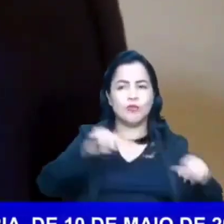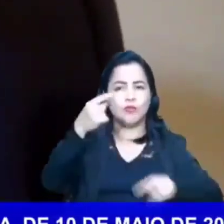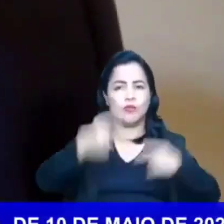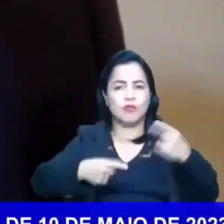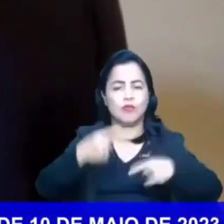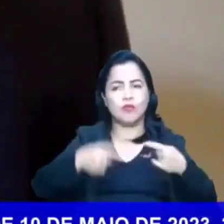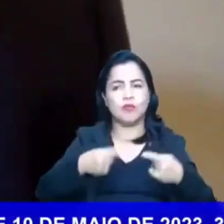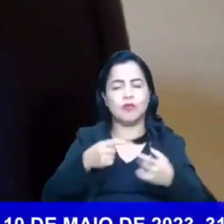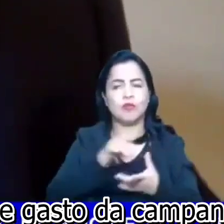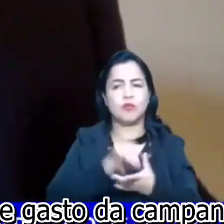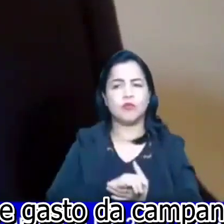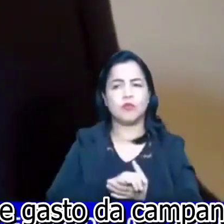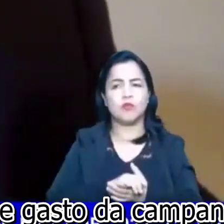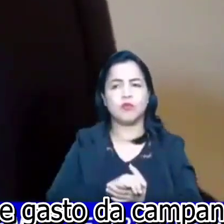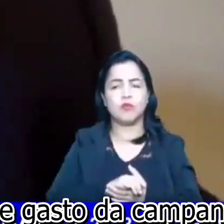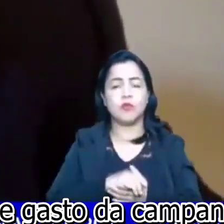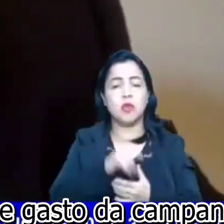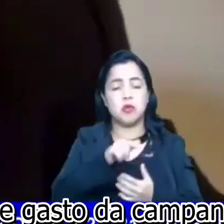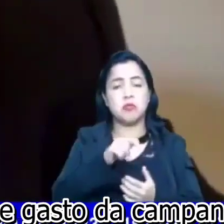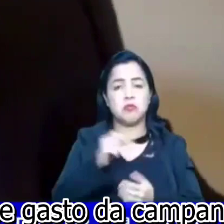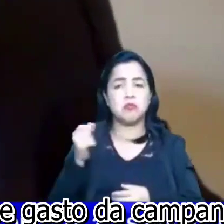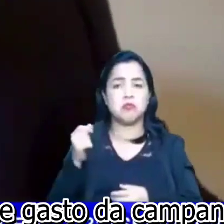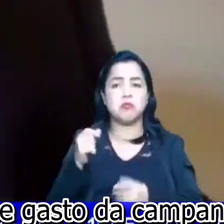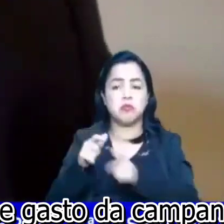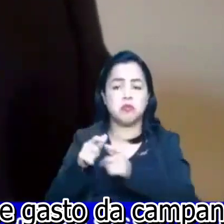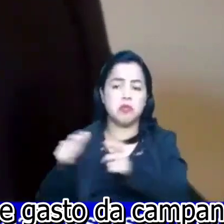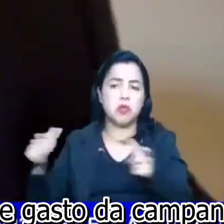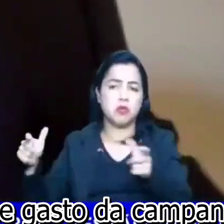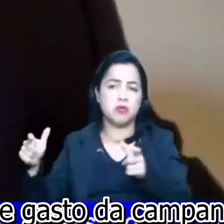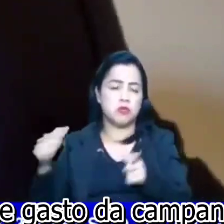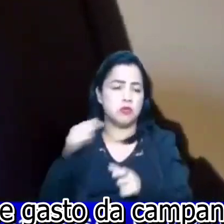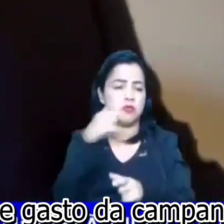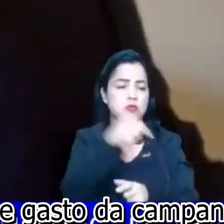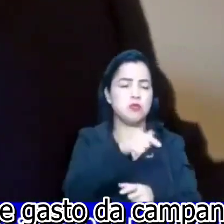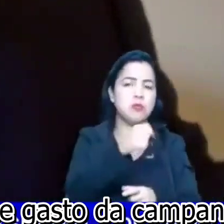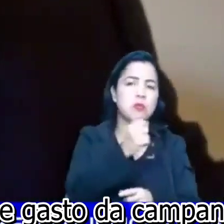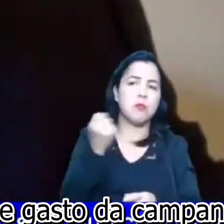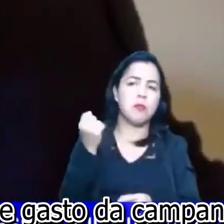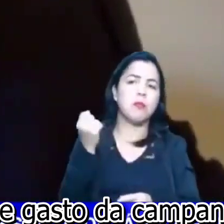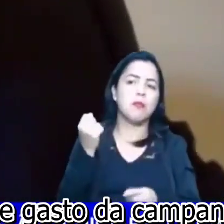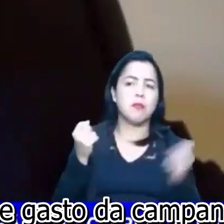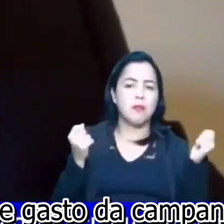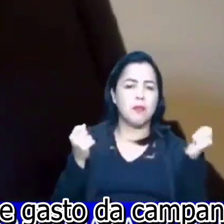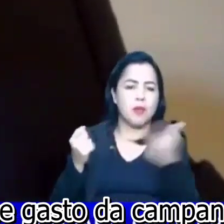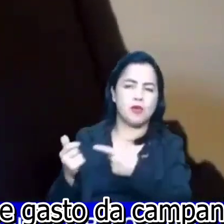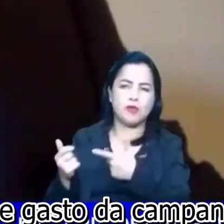né, a maioria dos candidatos tiveram, e ela procurou